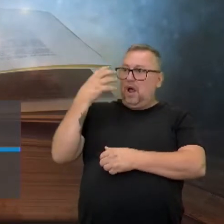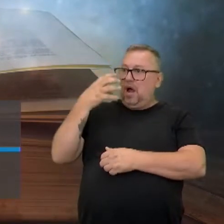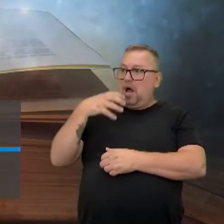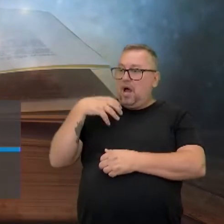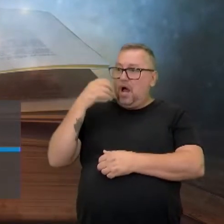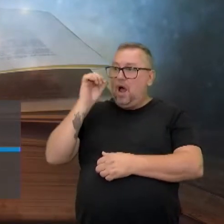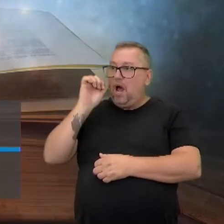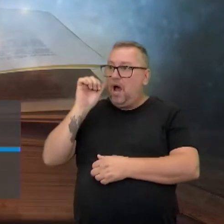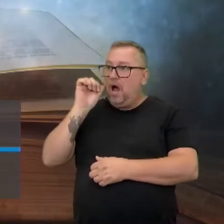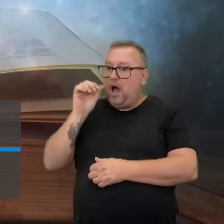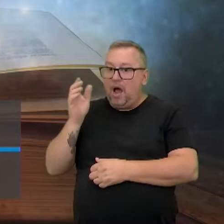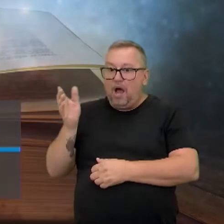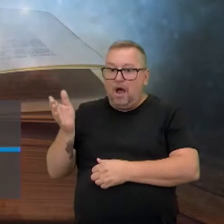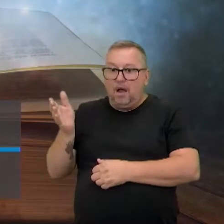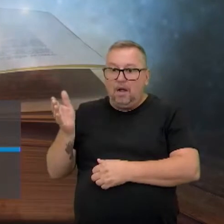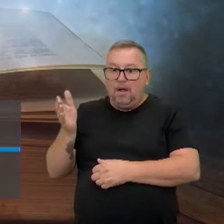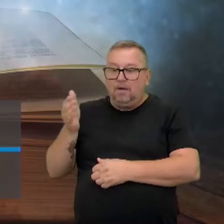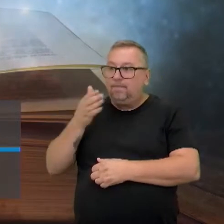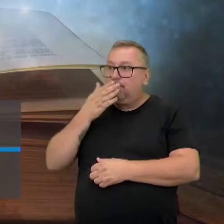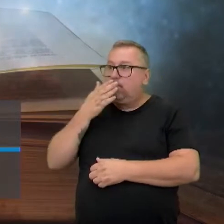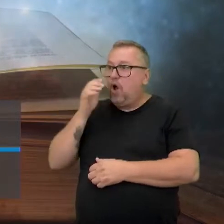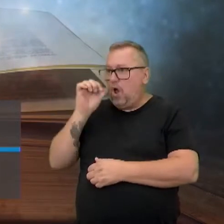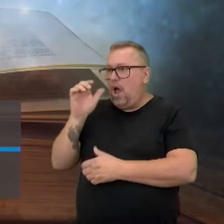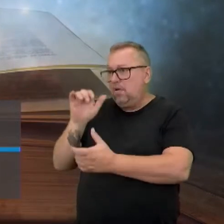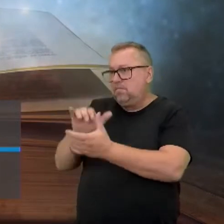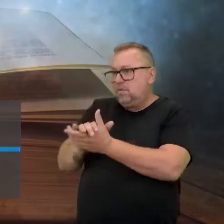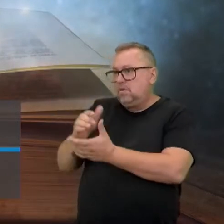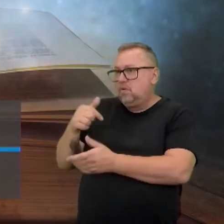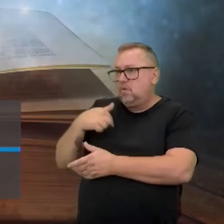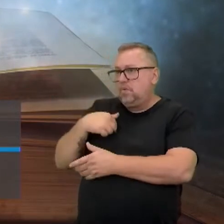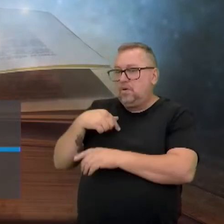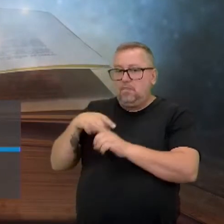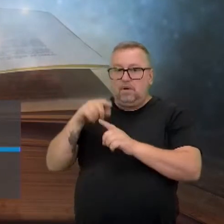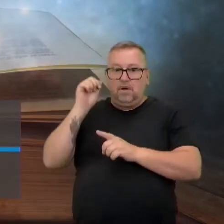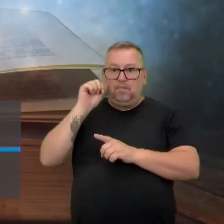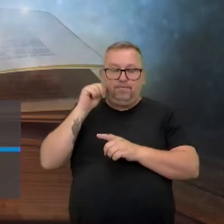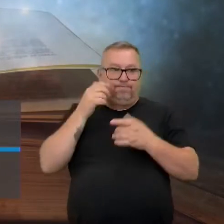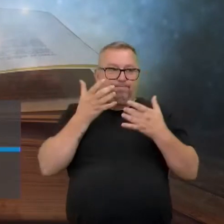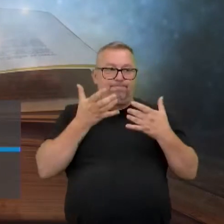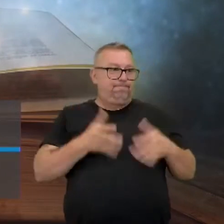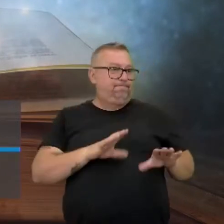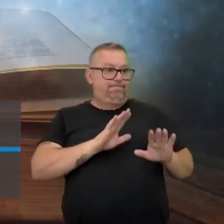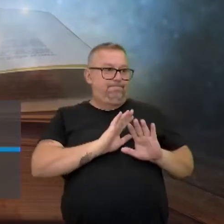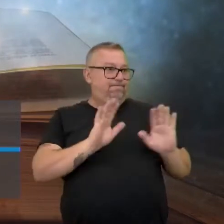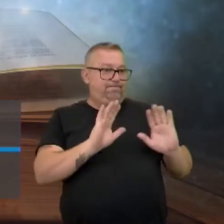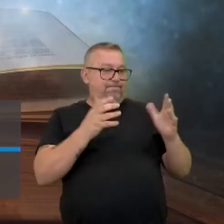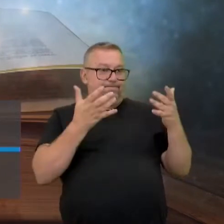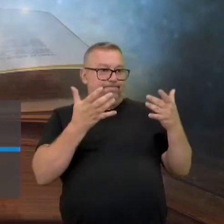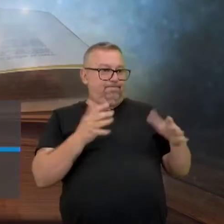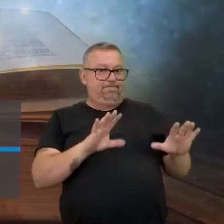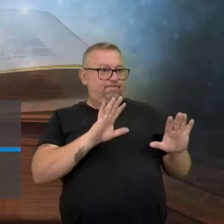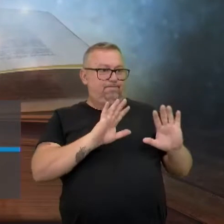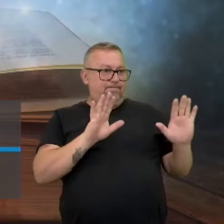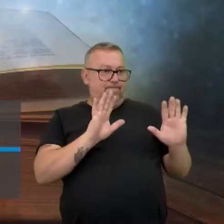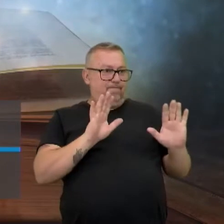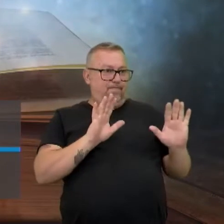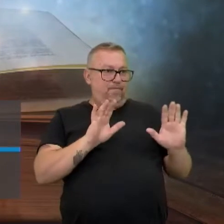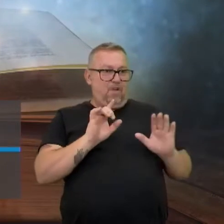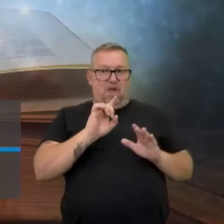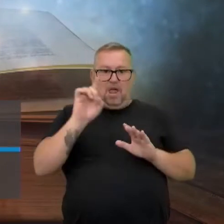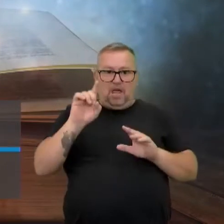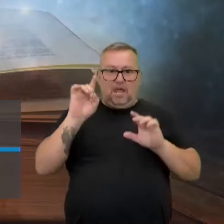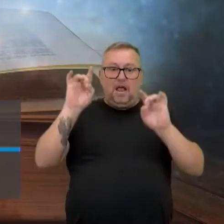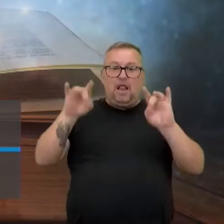pela moça. E ele pede a moça em casamento. Só que a moça rejeita. Ela fala, não, aquele